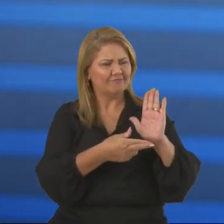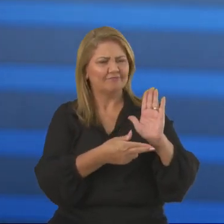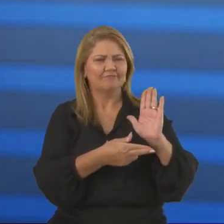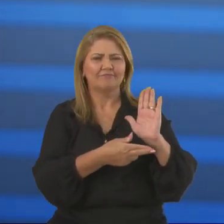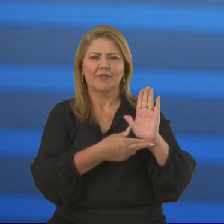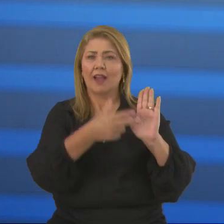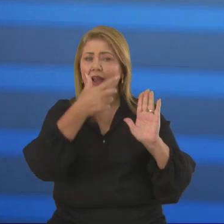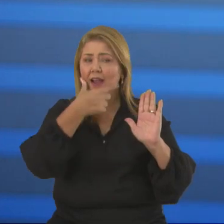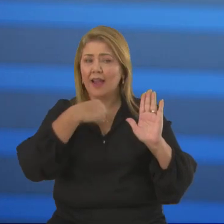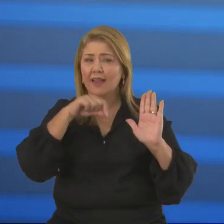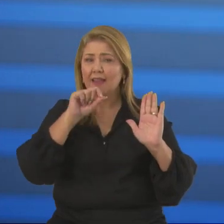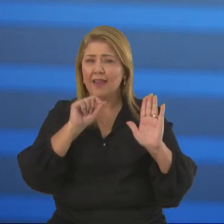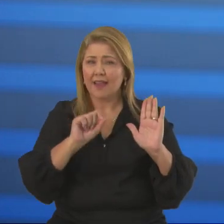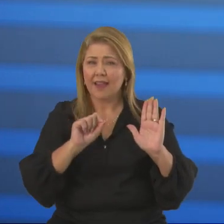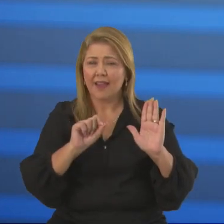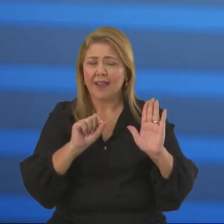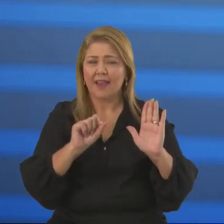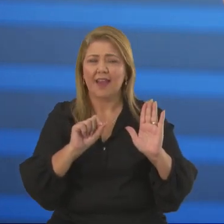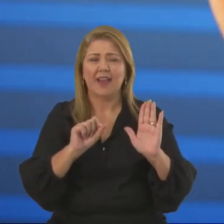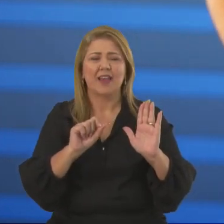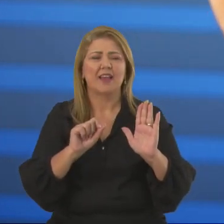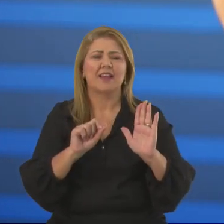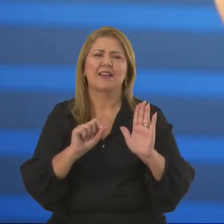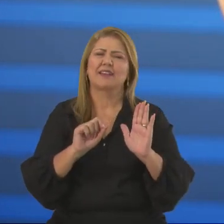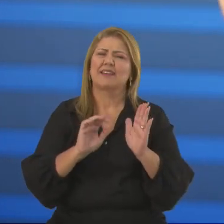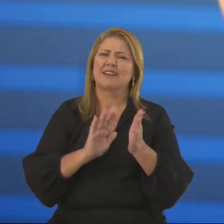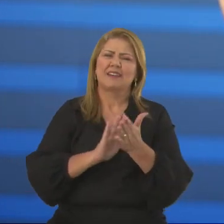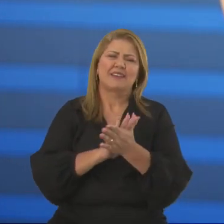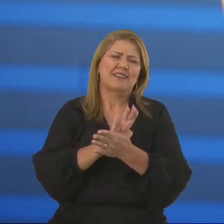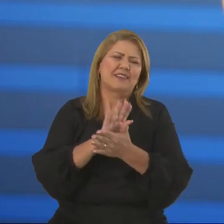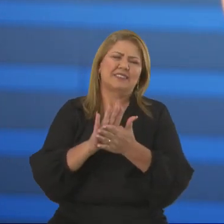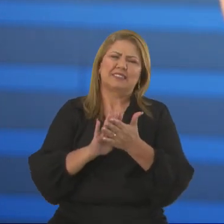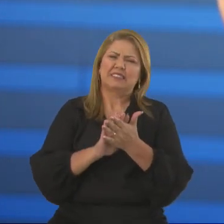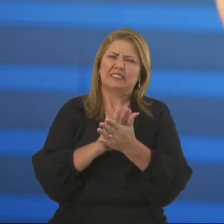Quem não sente